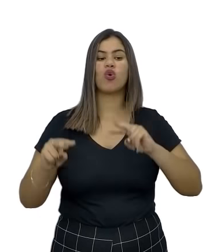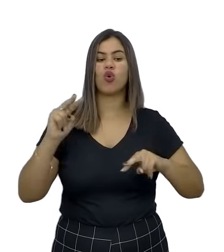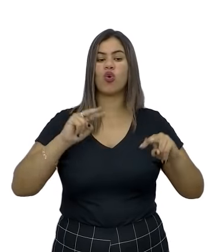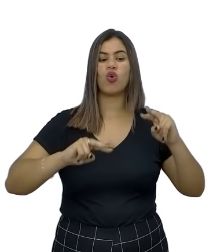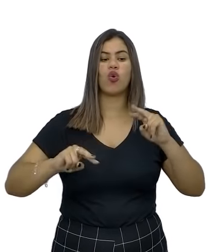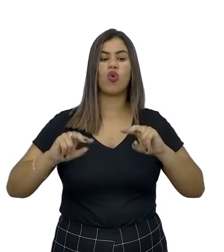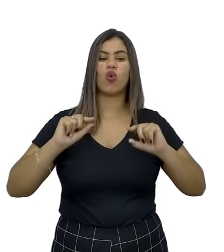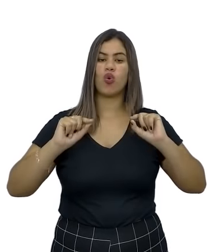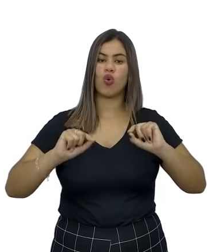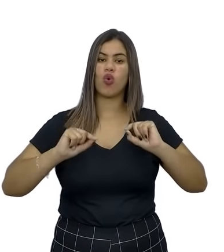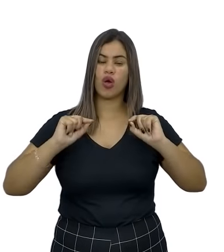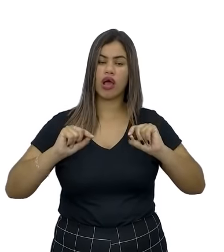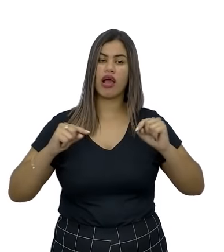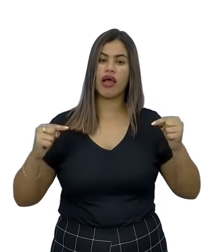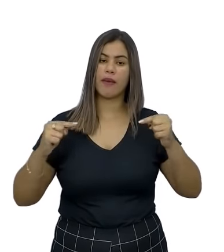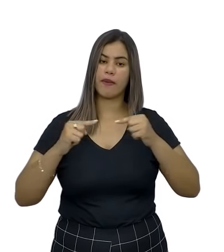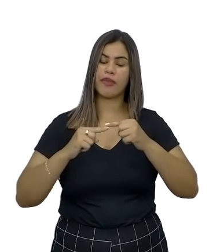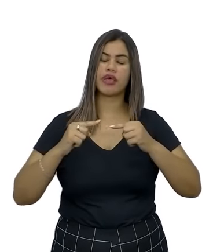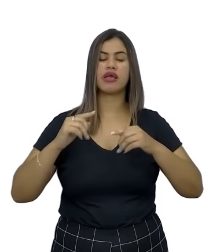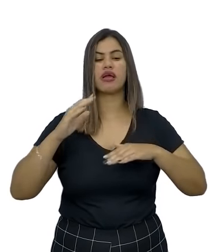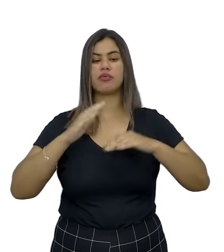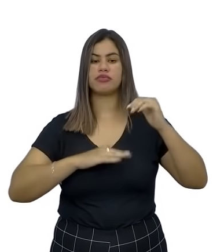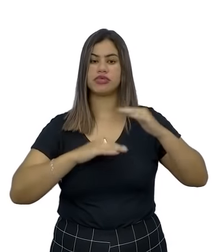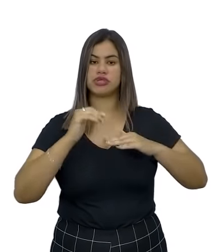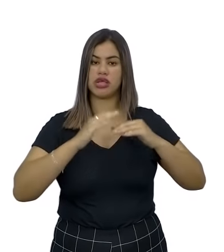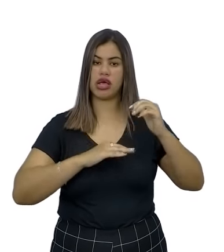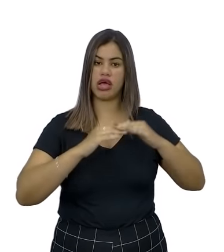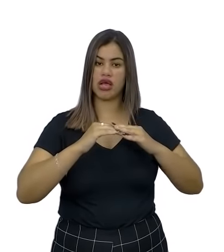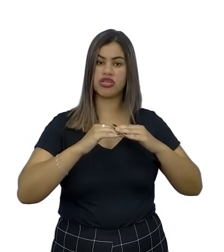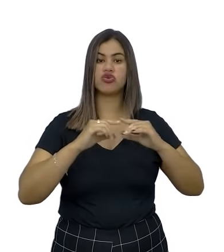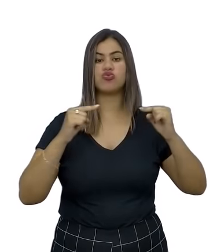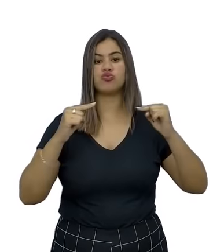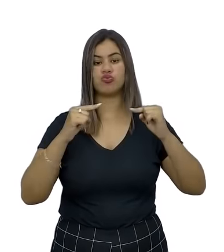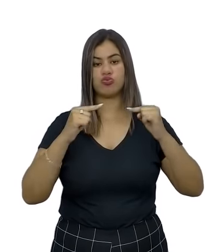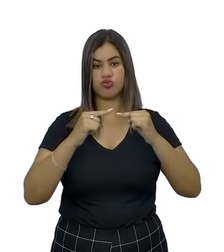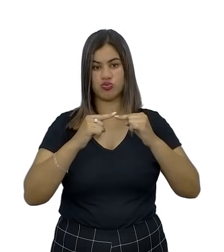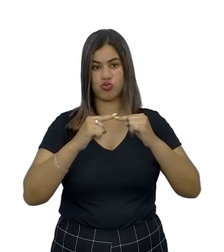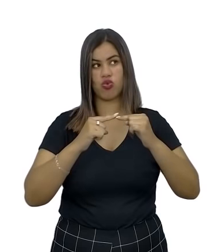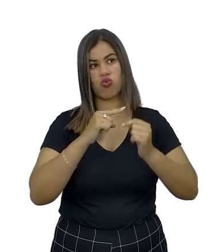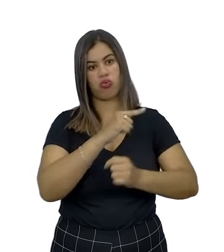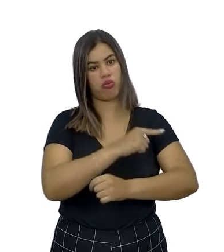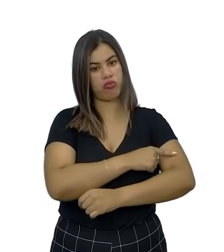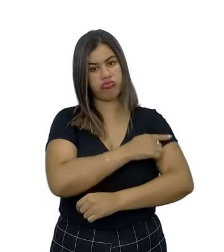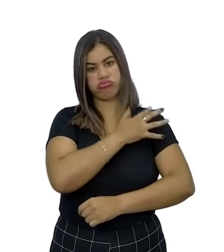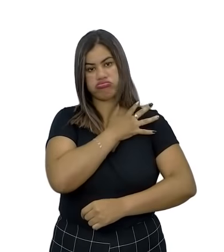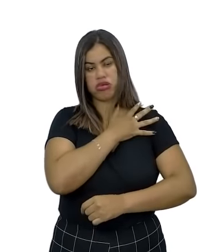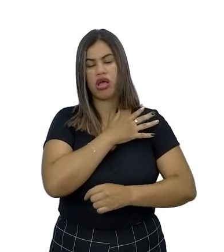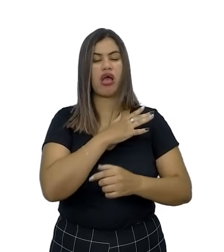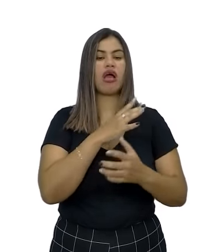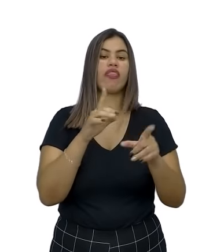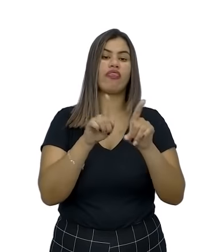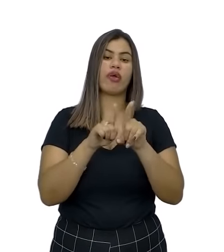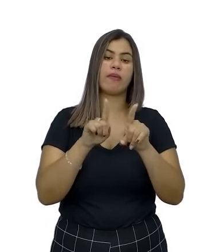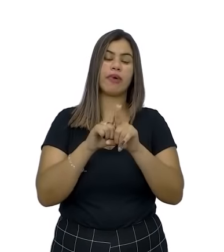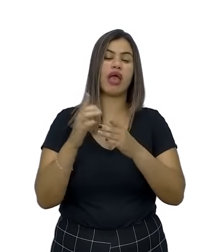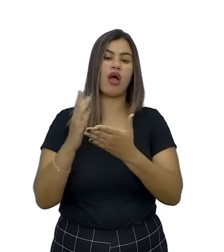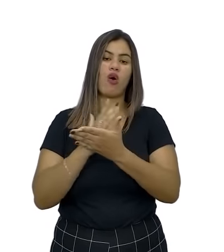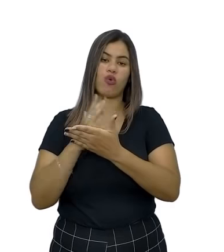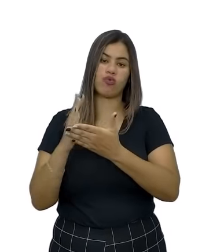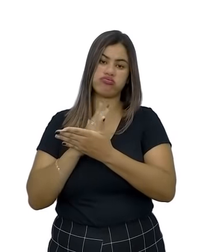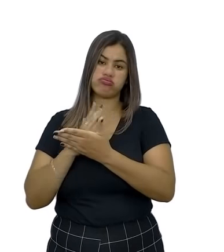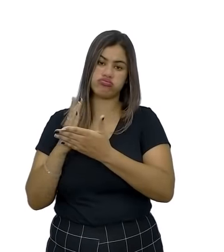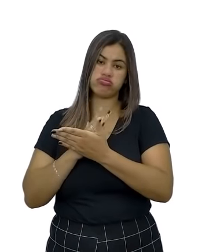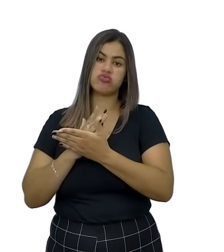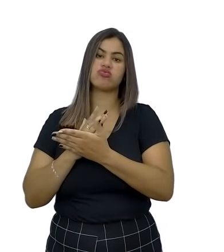composta de habilidades do ano corrente e habilidades anteriores que foram consideradas estruturantes, né, para o